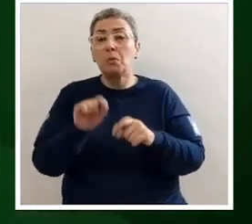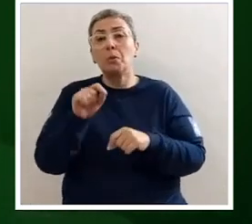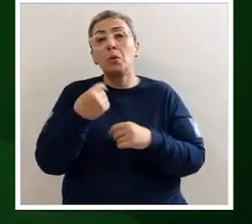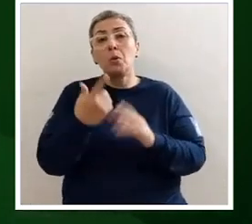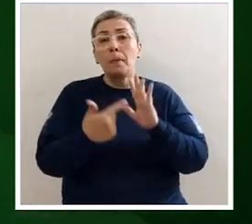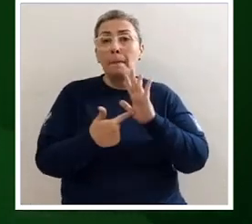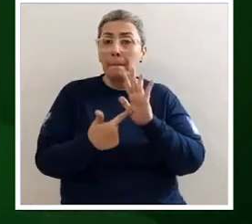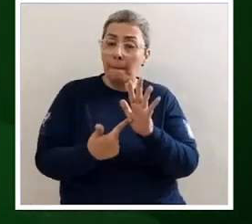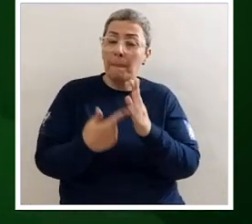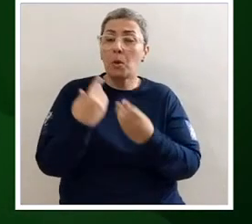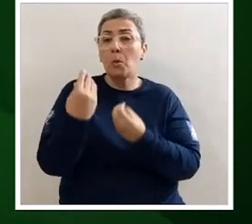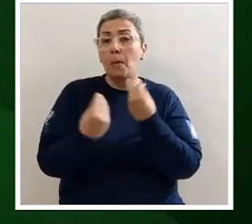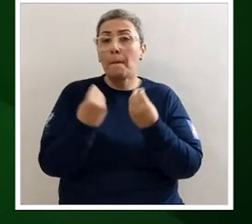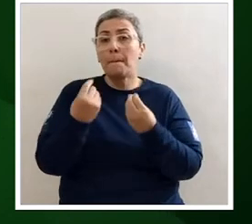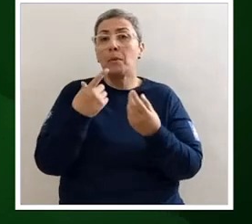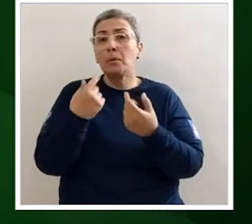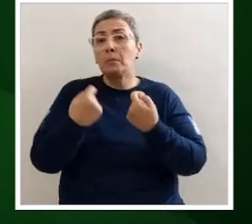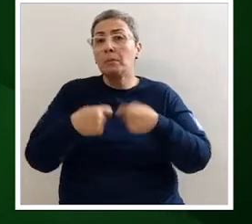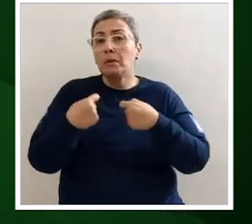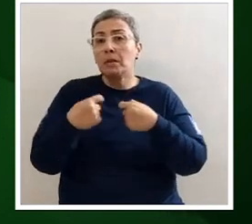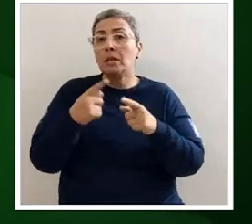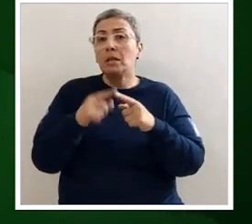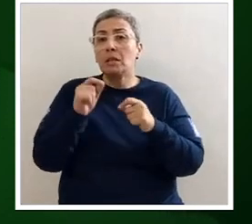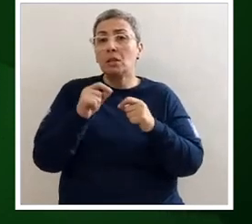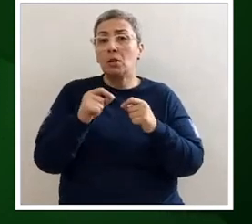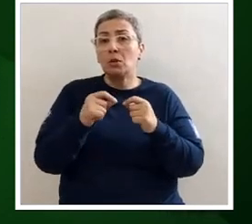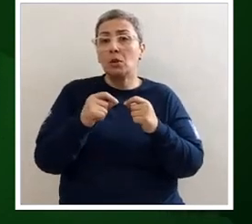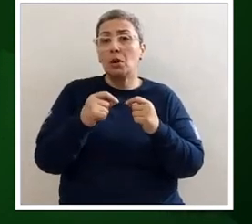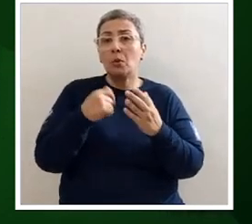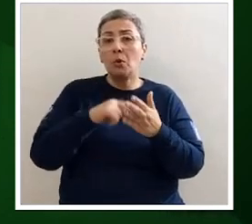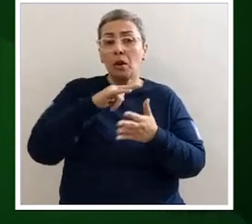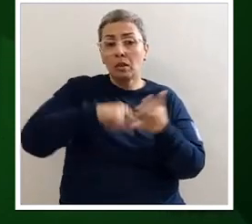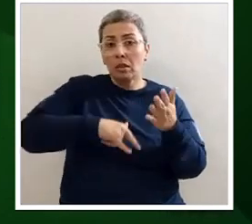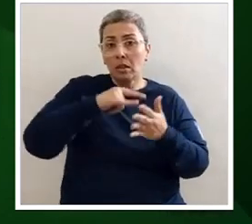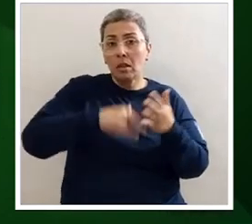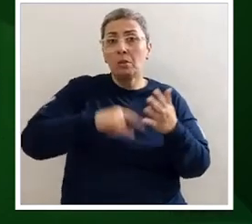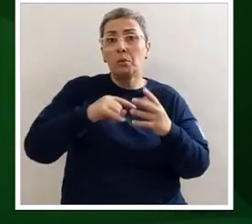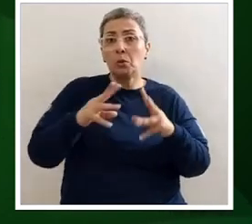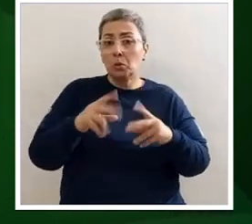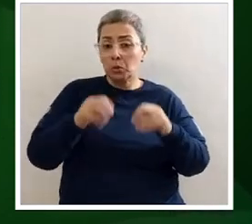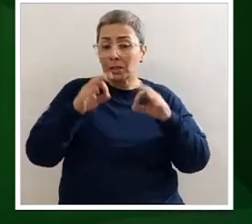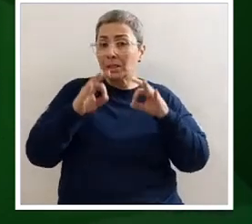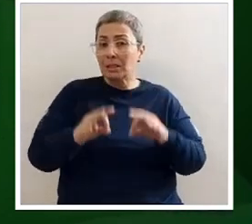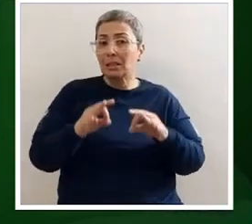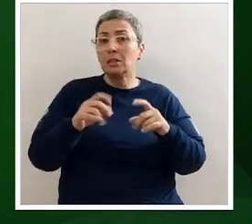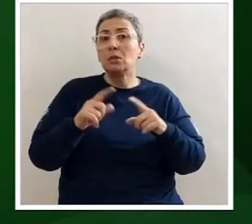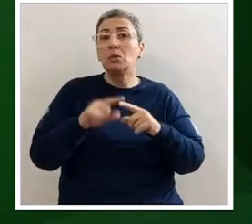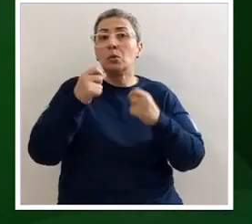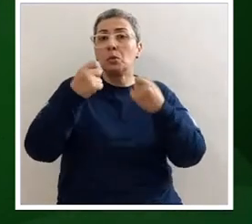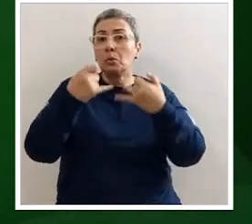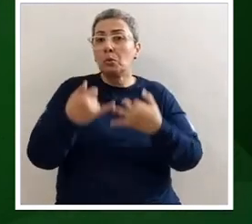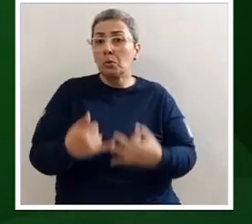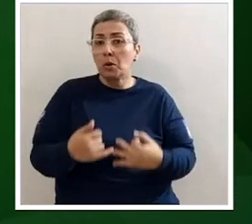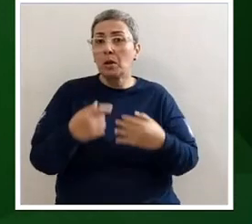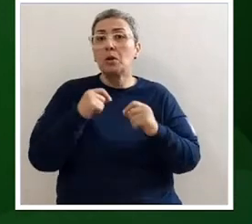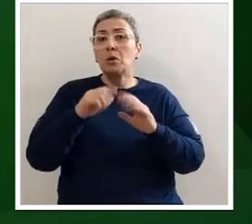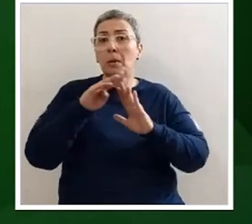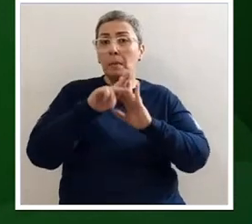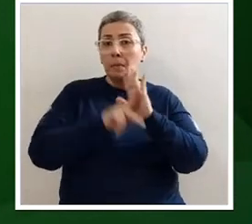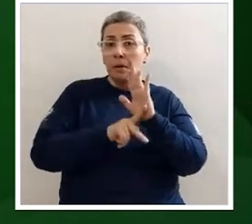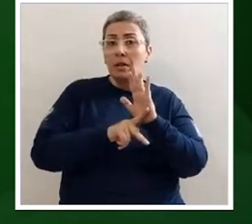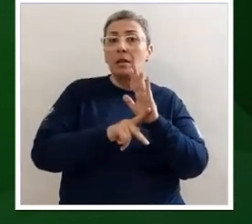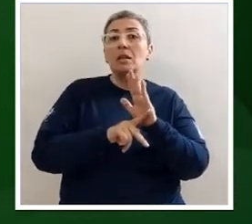mostramos como é que eles deveriam estar com a documentação dos alunos todo em ordem falamos do plano de atendimento